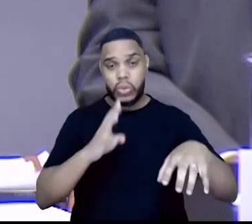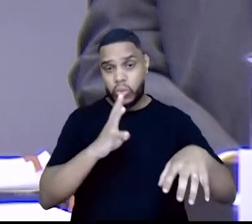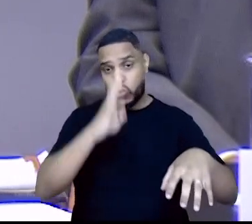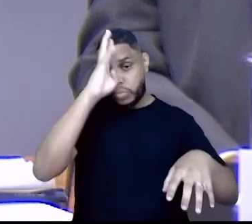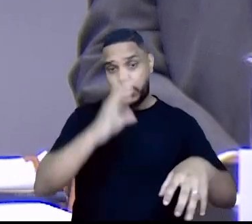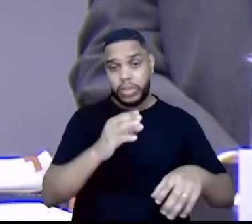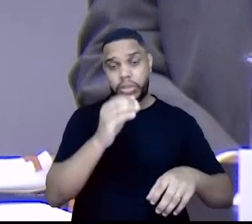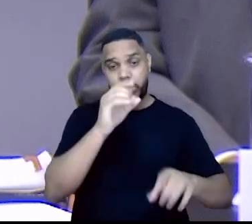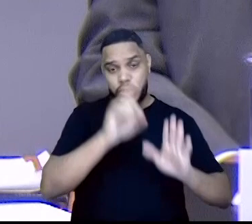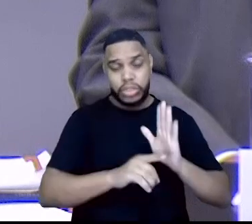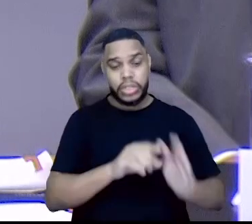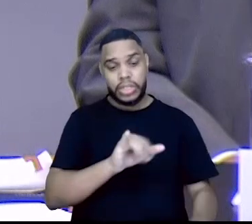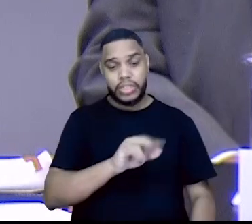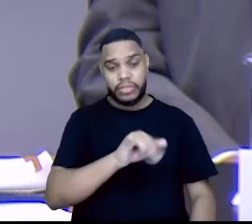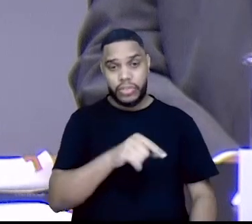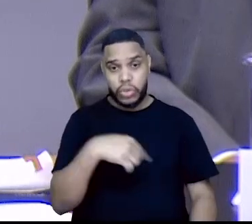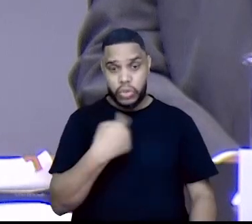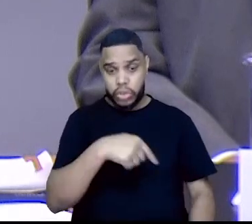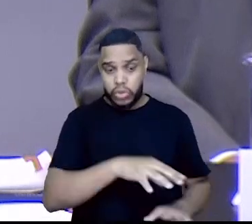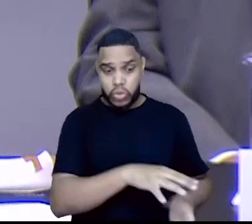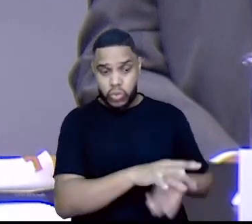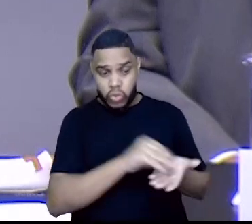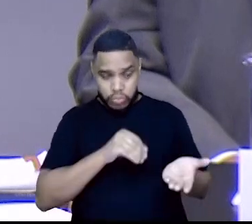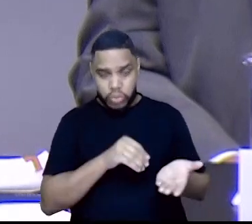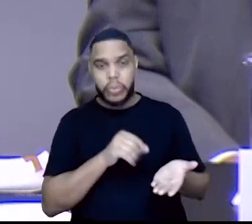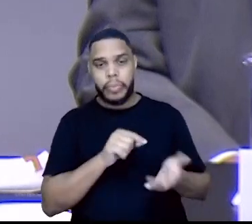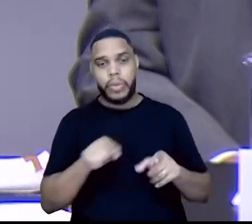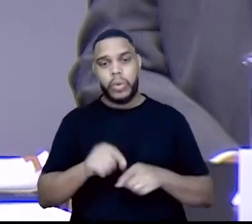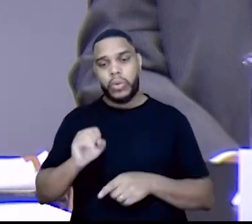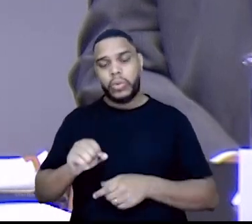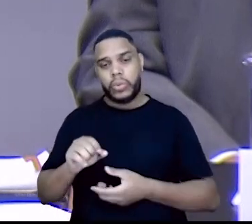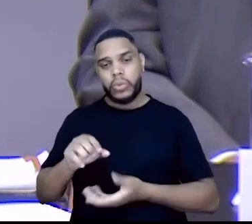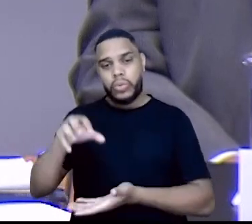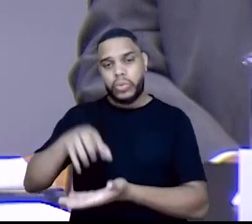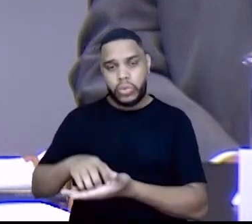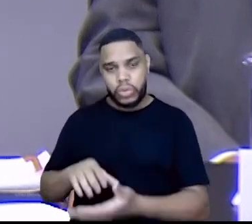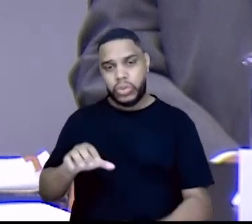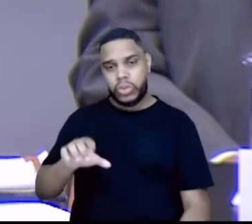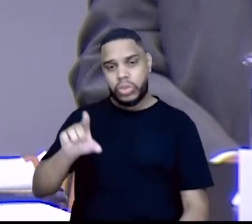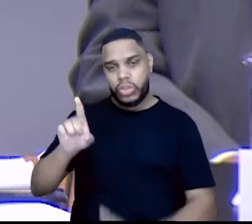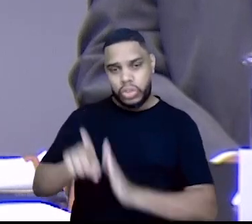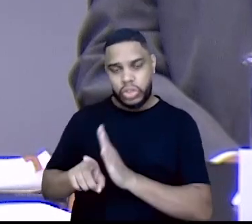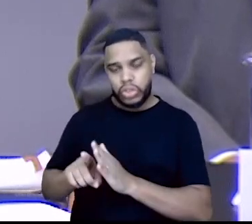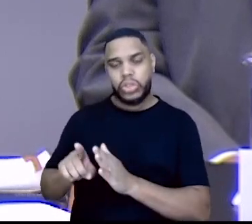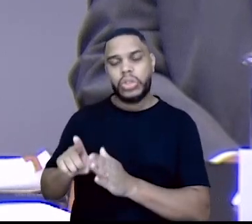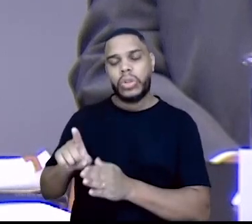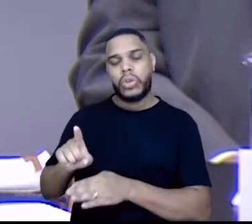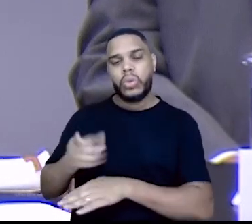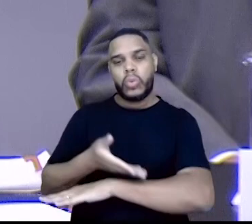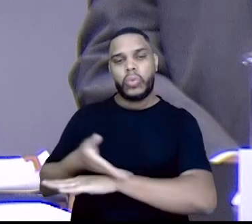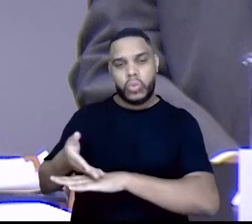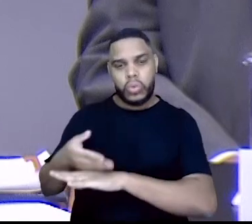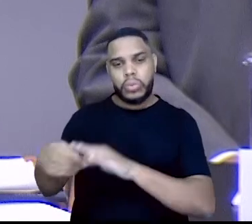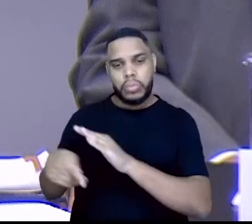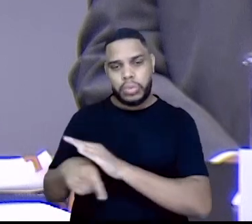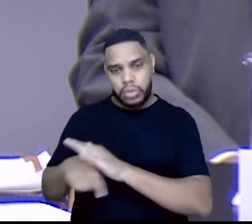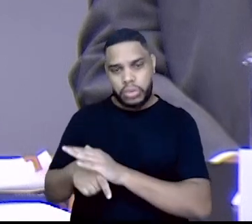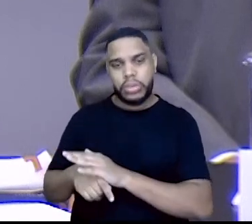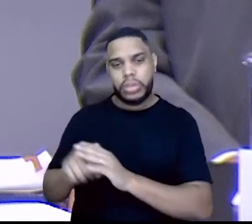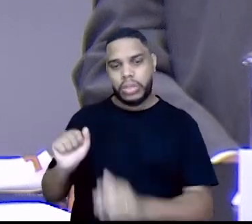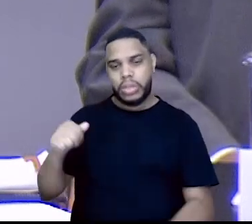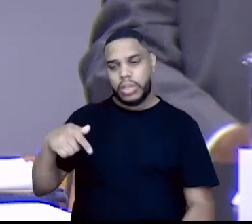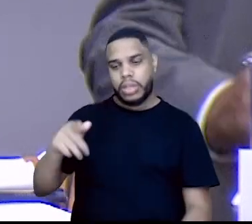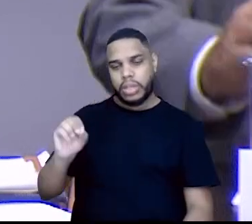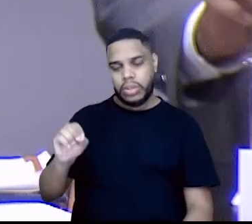que nós adotamos e o sistema do common law ou do direito costumeiro de origem